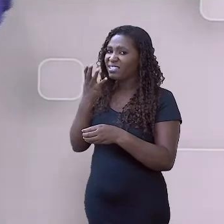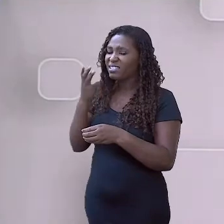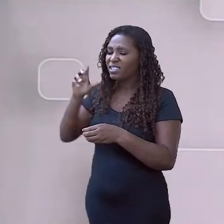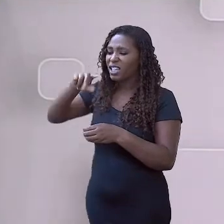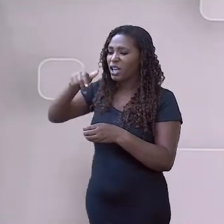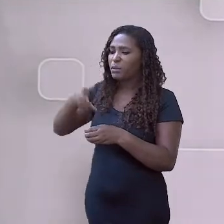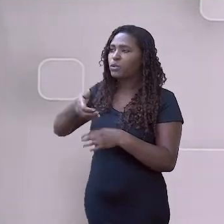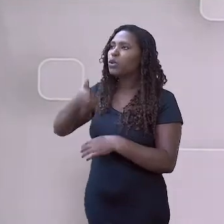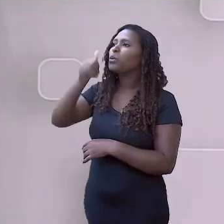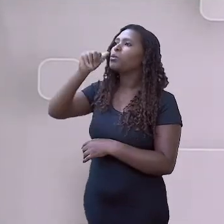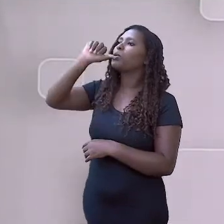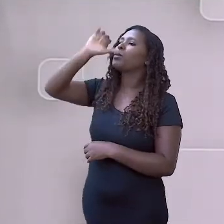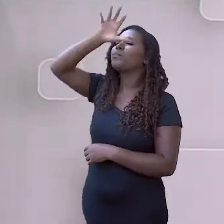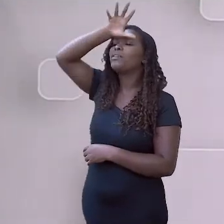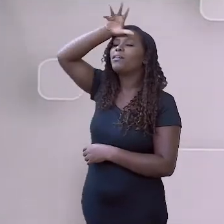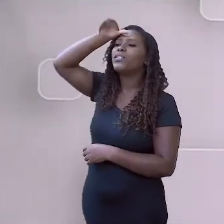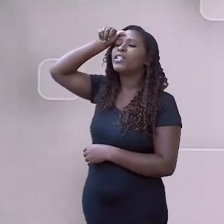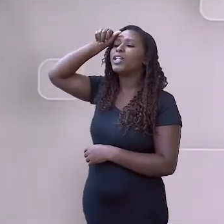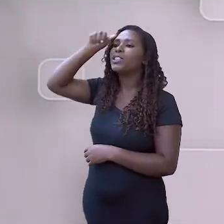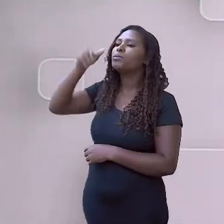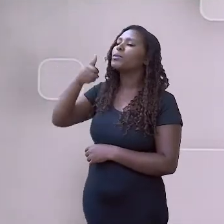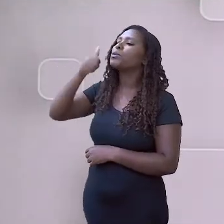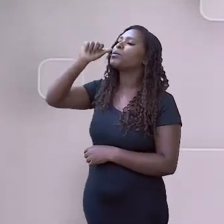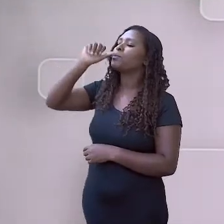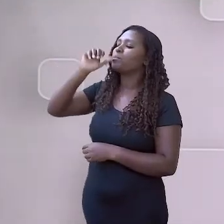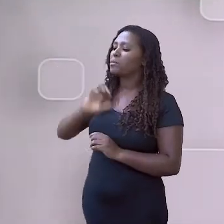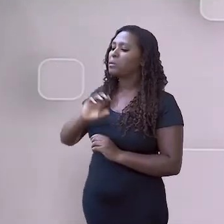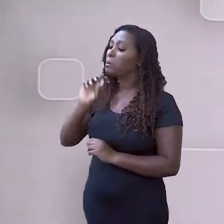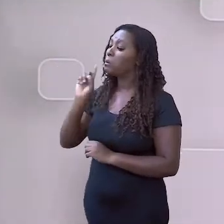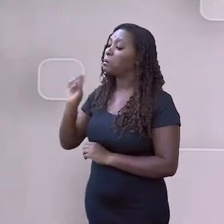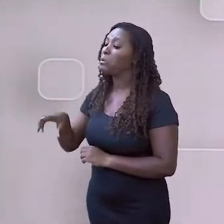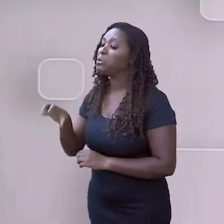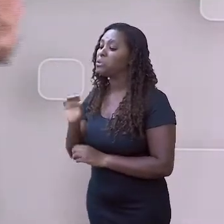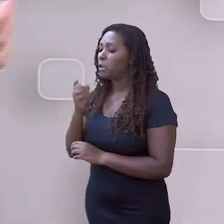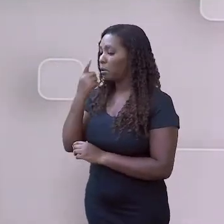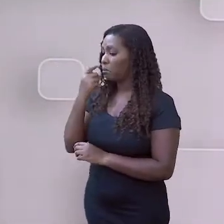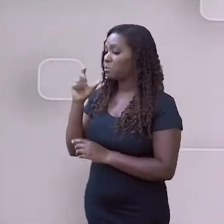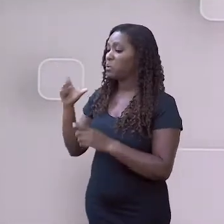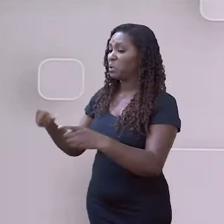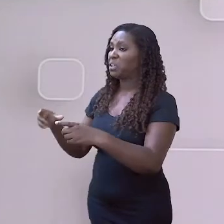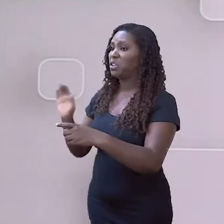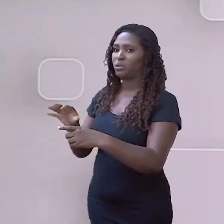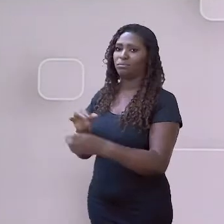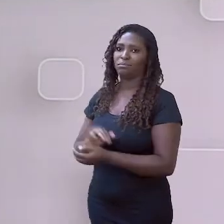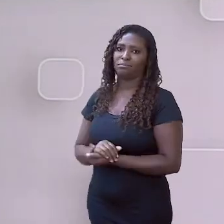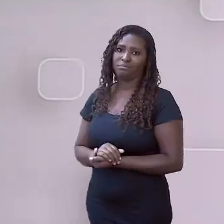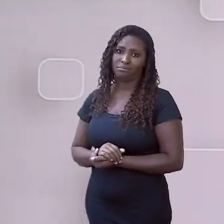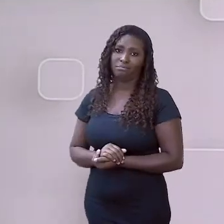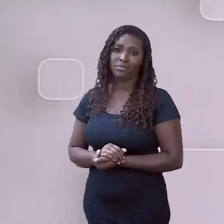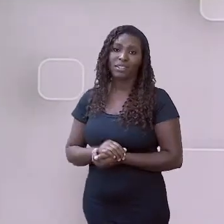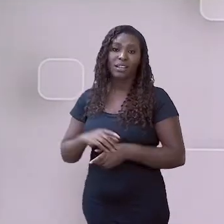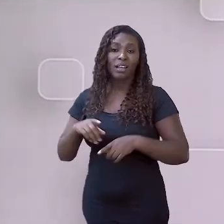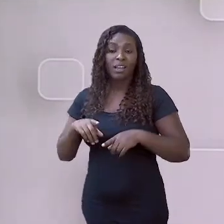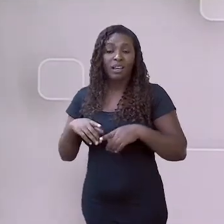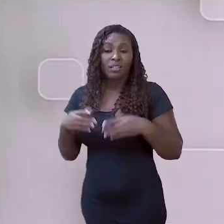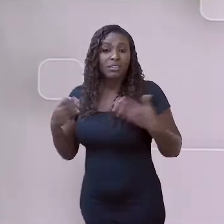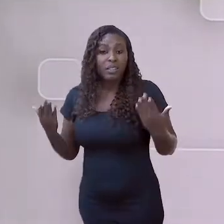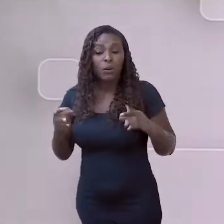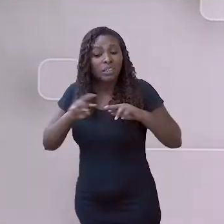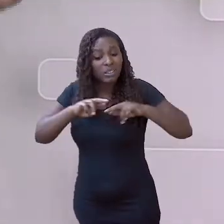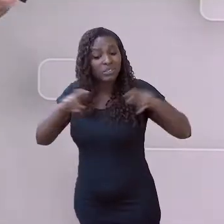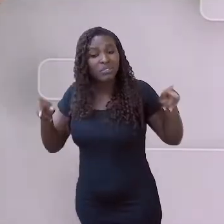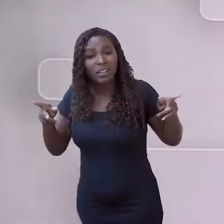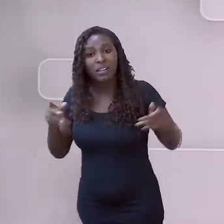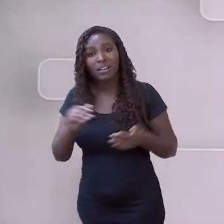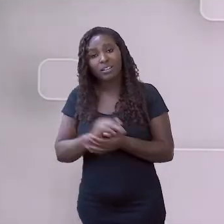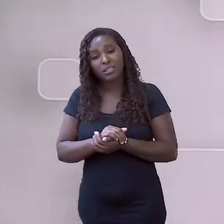local. Hoje tem que se pensar global. E como eu